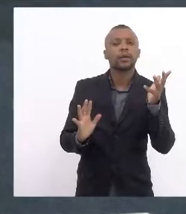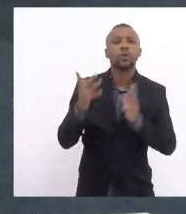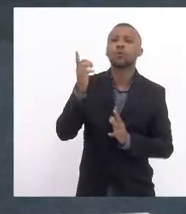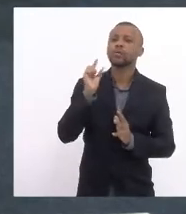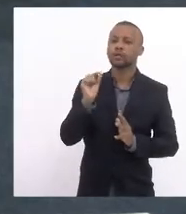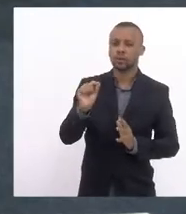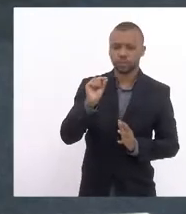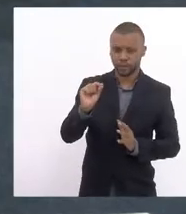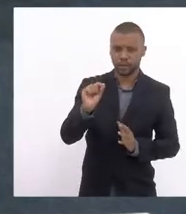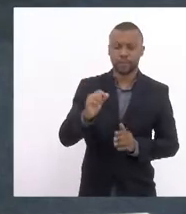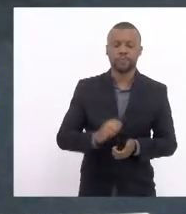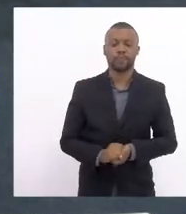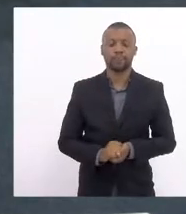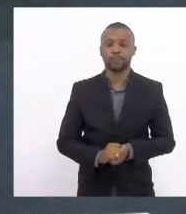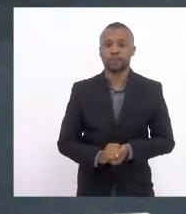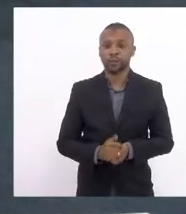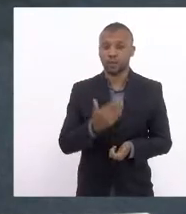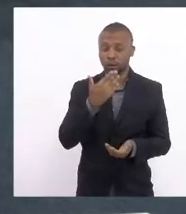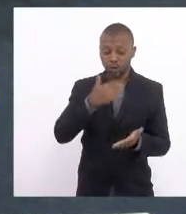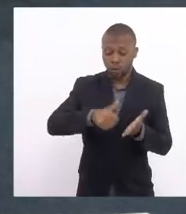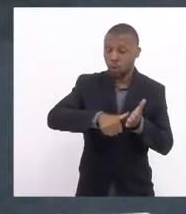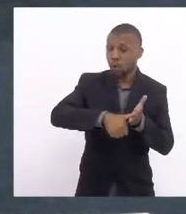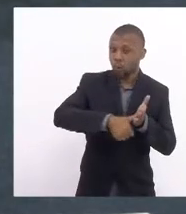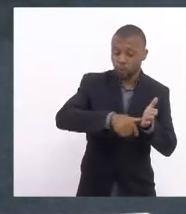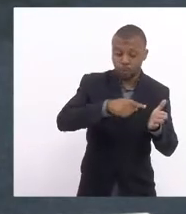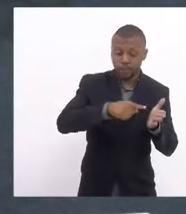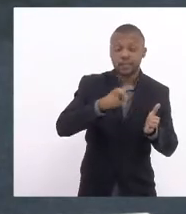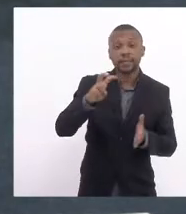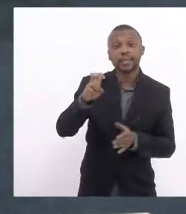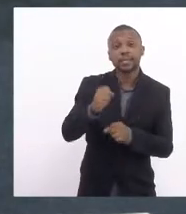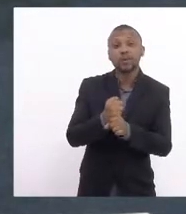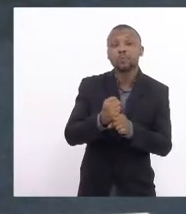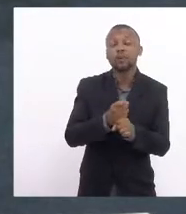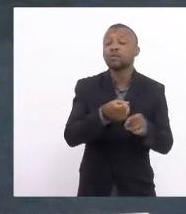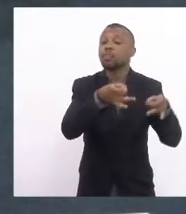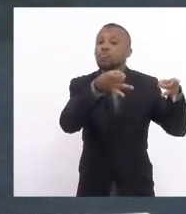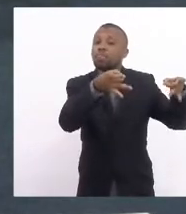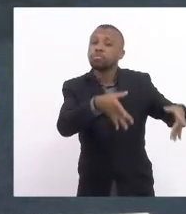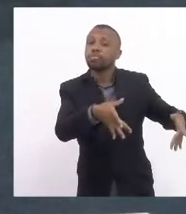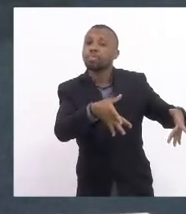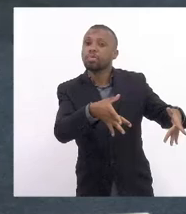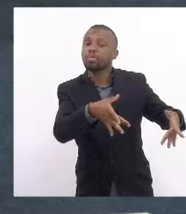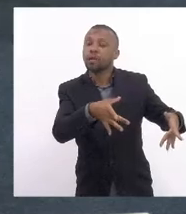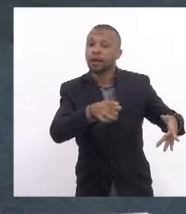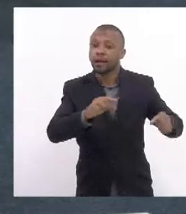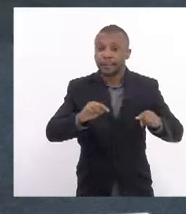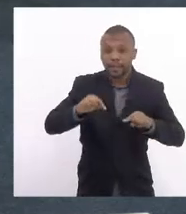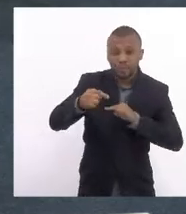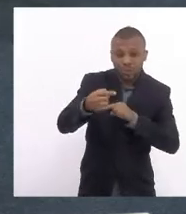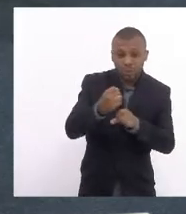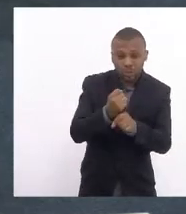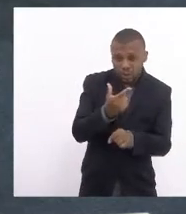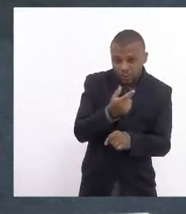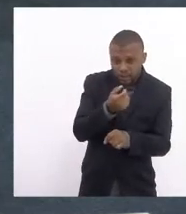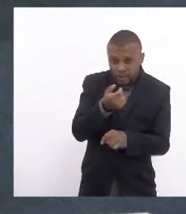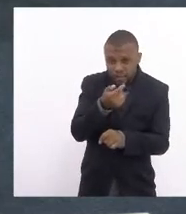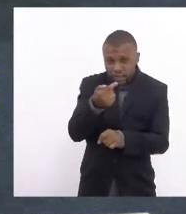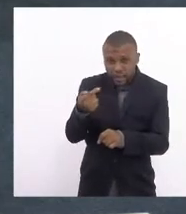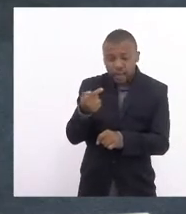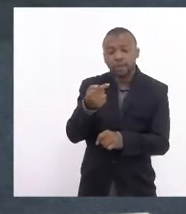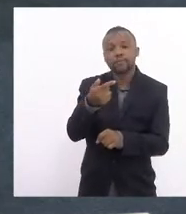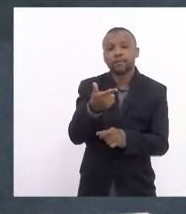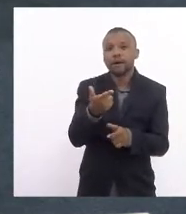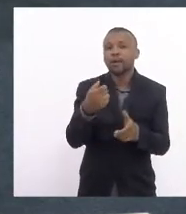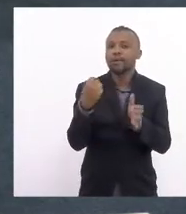aconteceu? O clube ficou durante 5 anos abandonado, depois do tombamento de 2017,